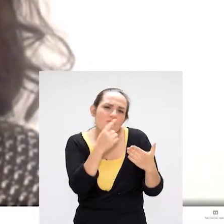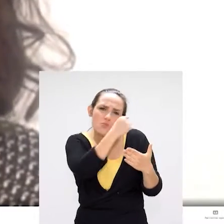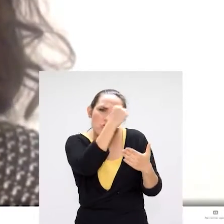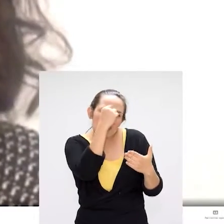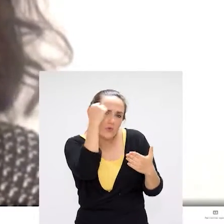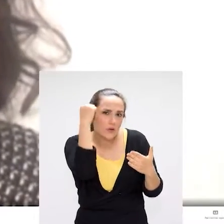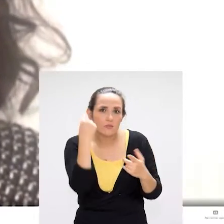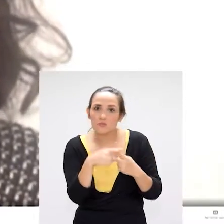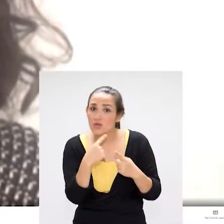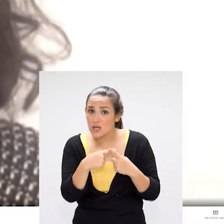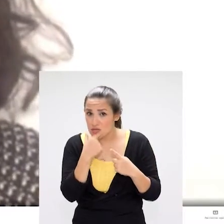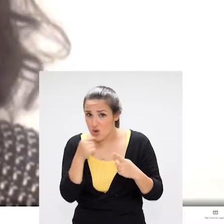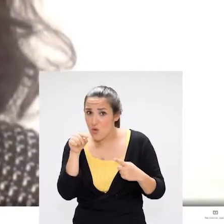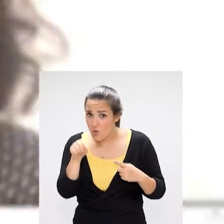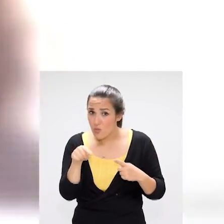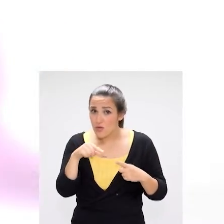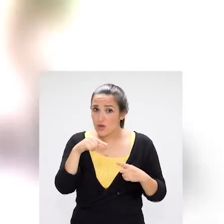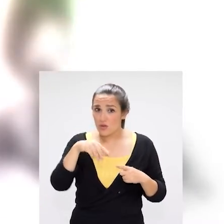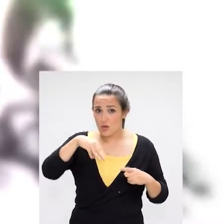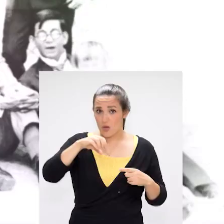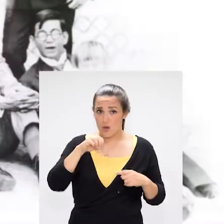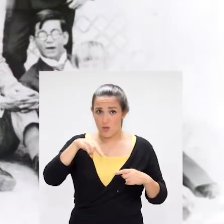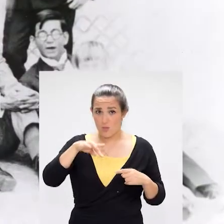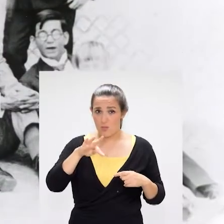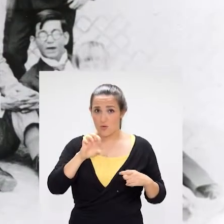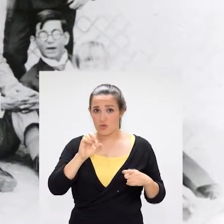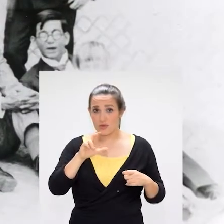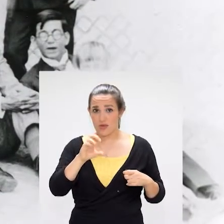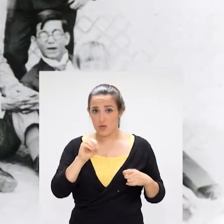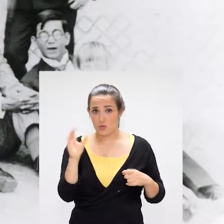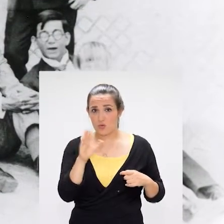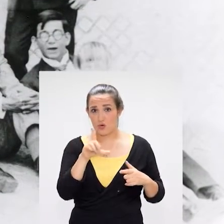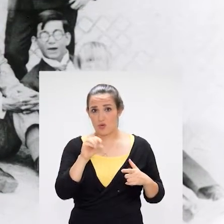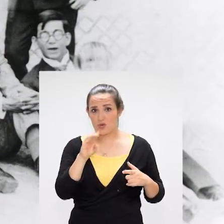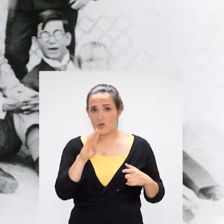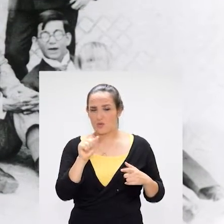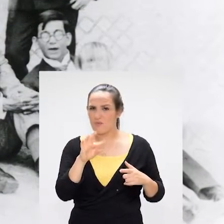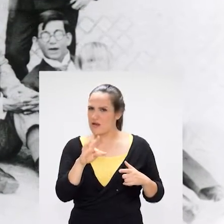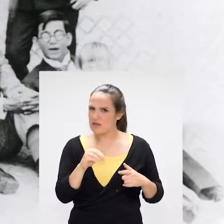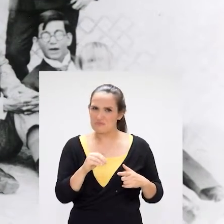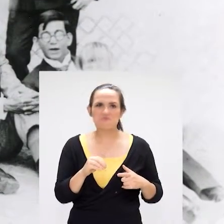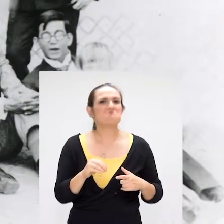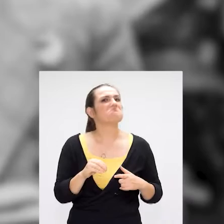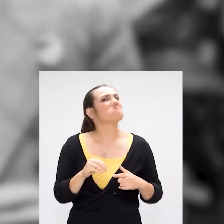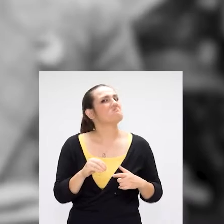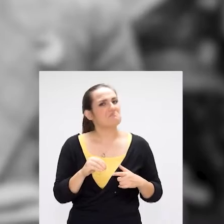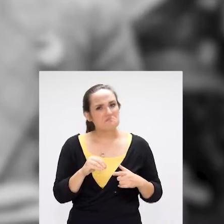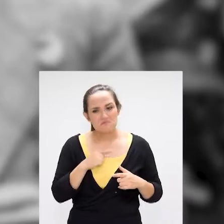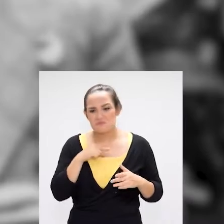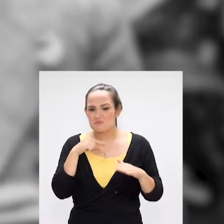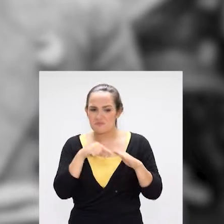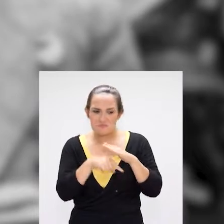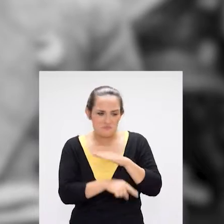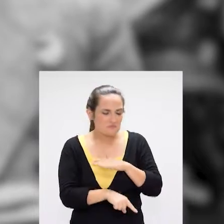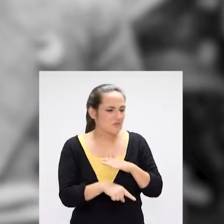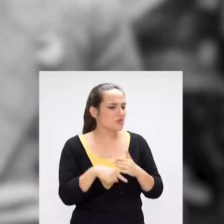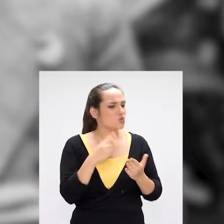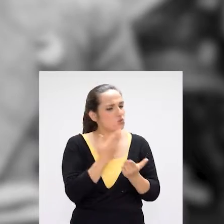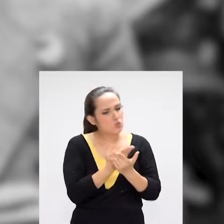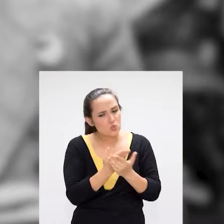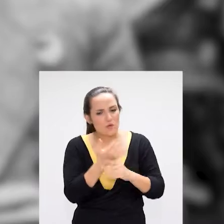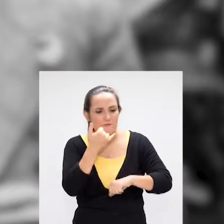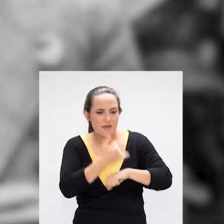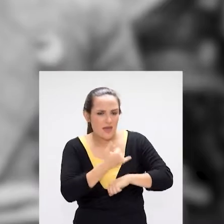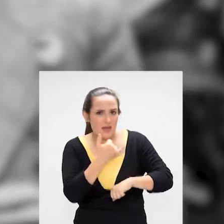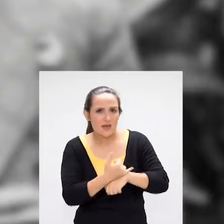Lobato foi assim um homem que se engajou em campanhas memoráveis pelo petróleo, pelo ferro. Ele foi